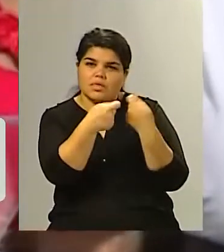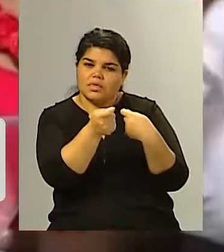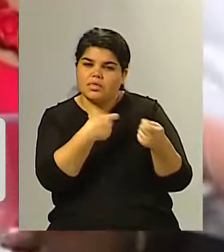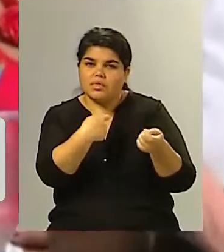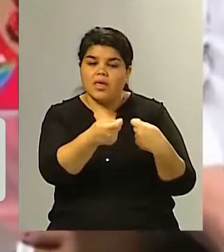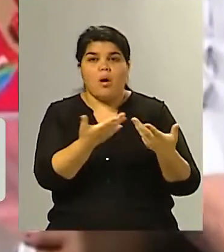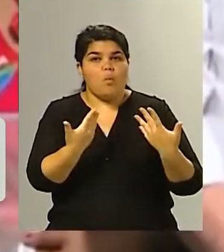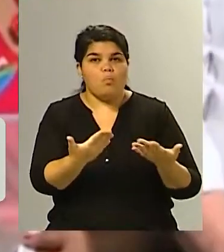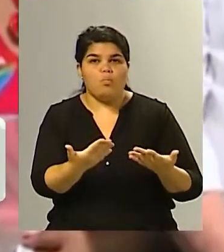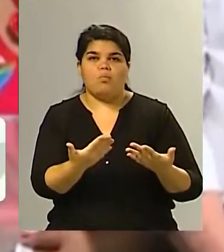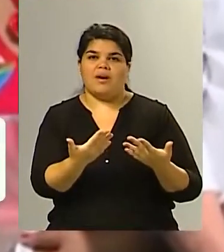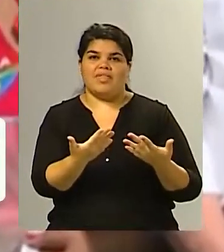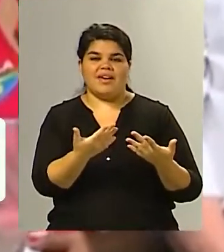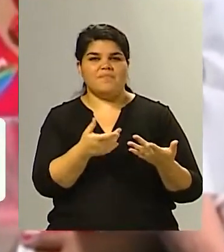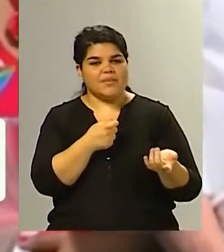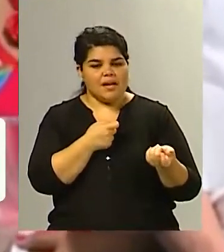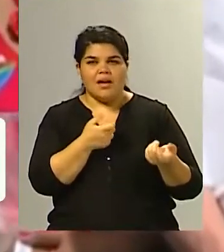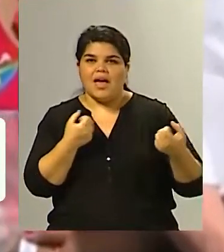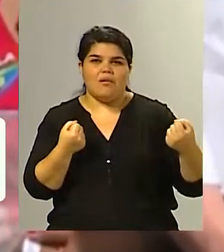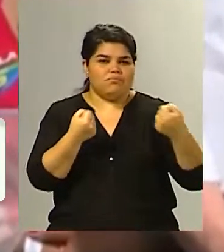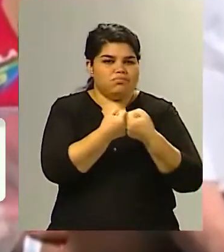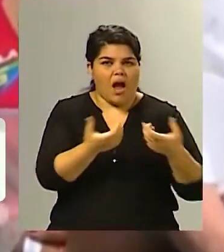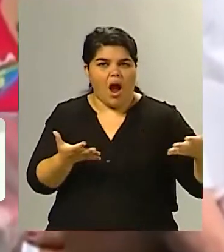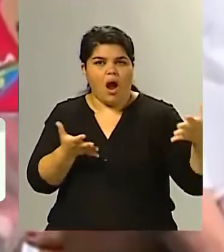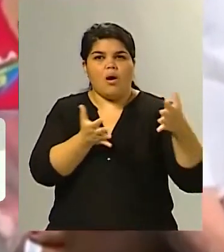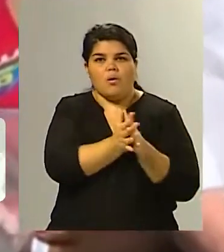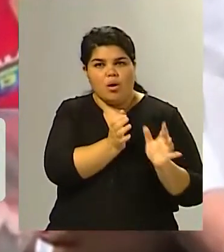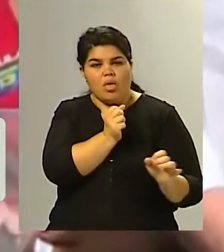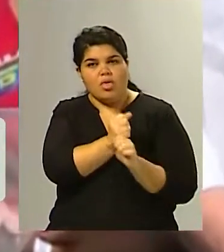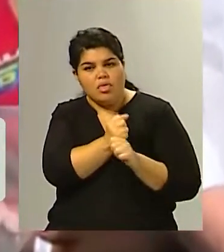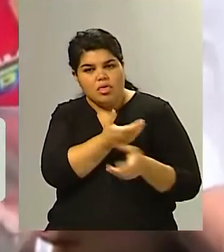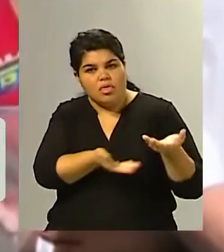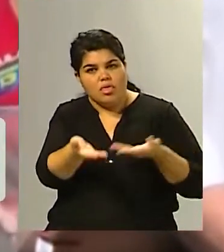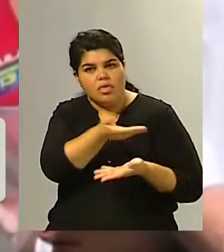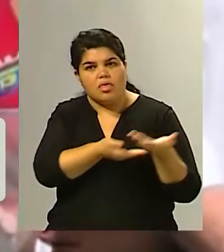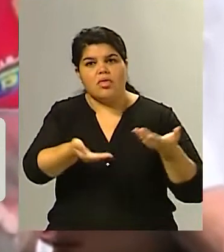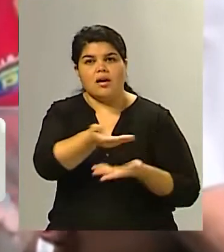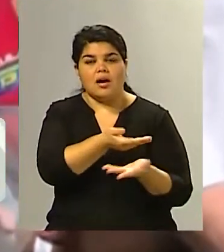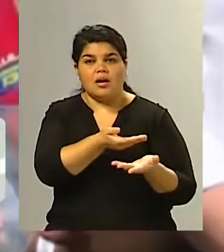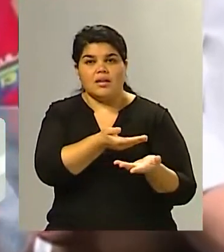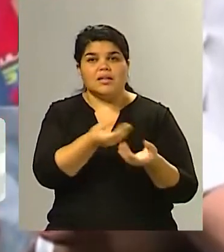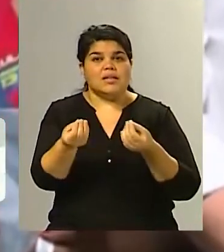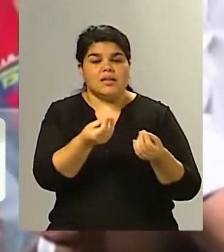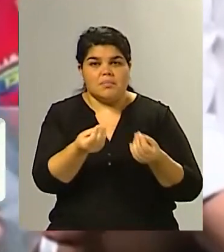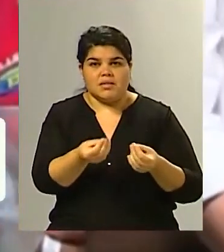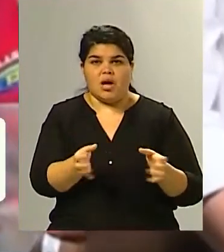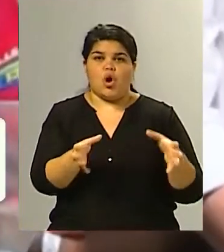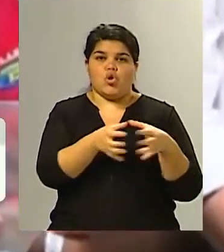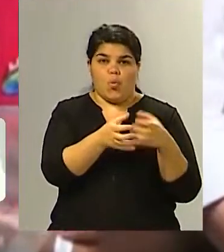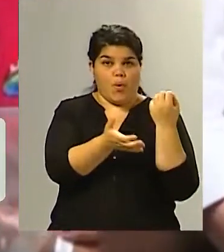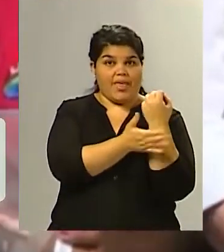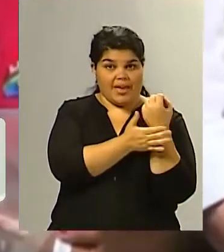lo habilita para hacerlo, especialmente nesse momento em lo qual amplios setores que vão desde a